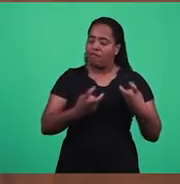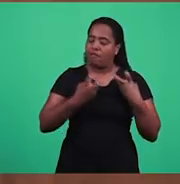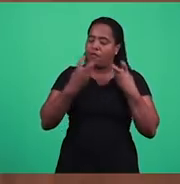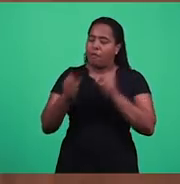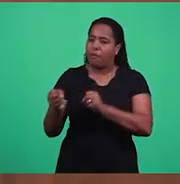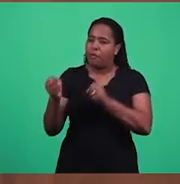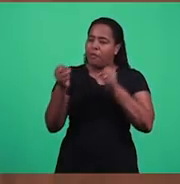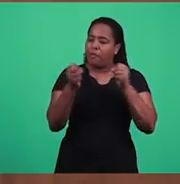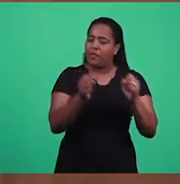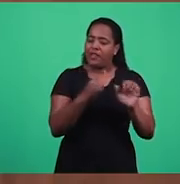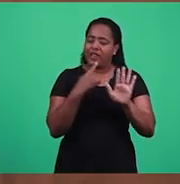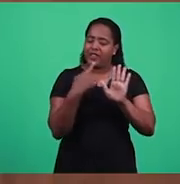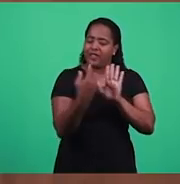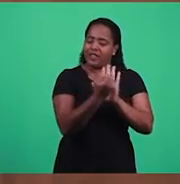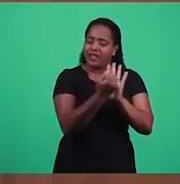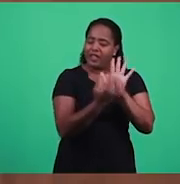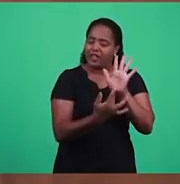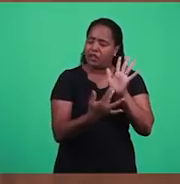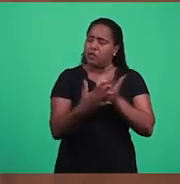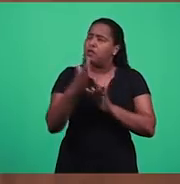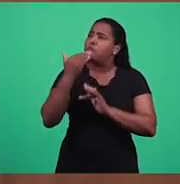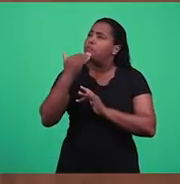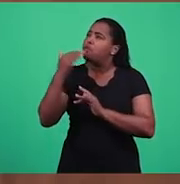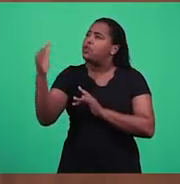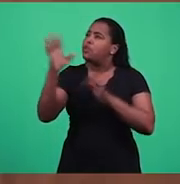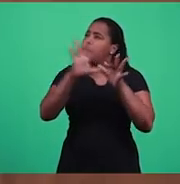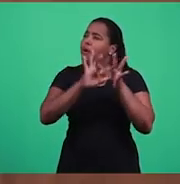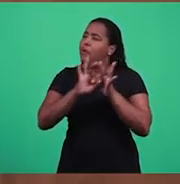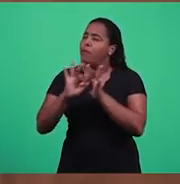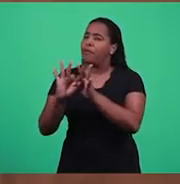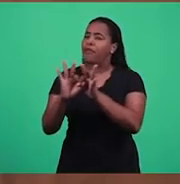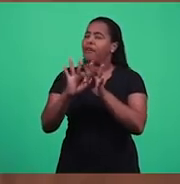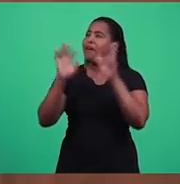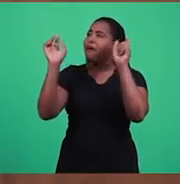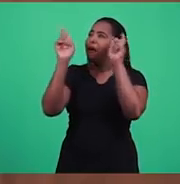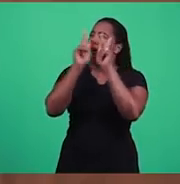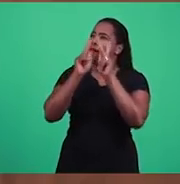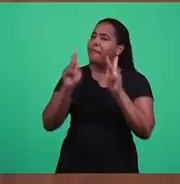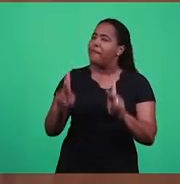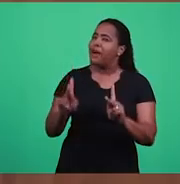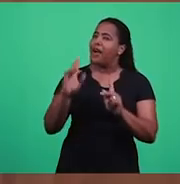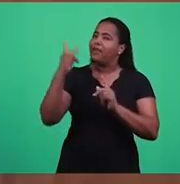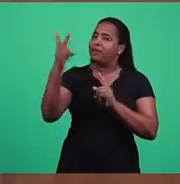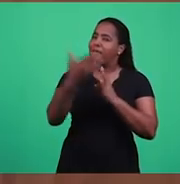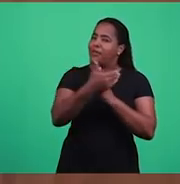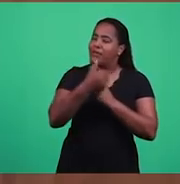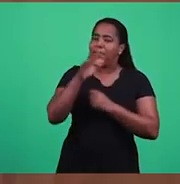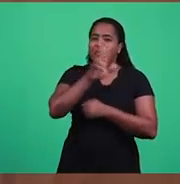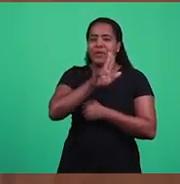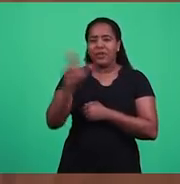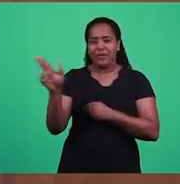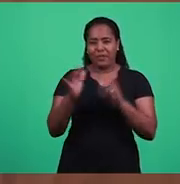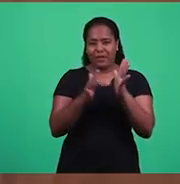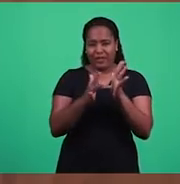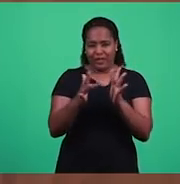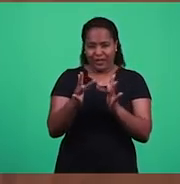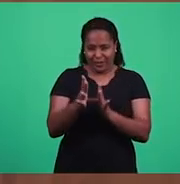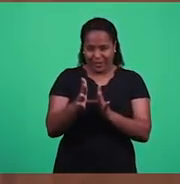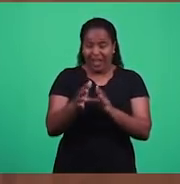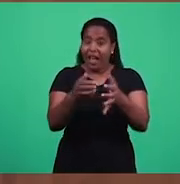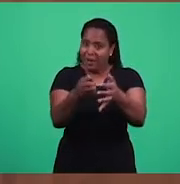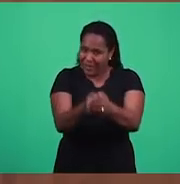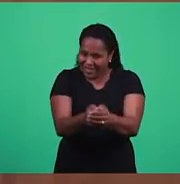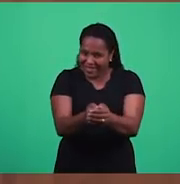Jesus, suplicamos a Tua comunhão, a Tua paz, o Teu livramento, em nome do Senhor Jesus.